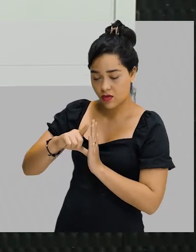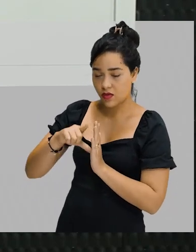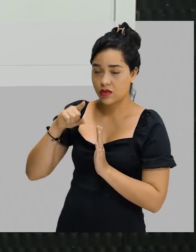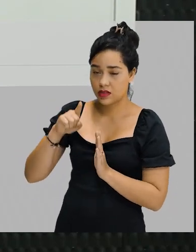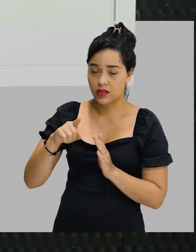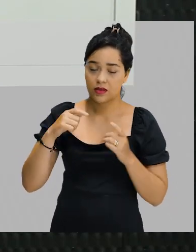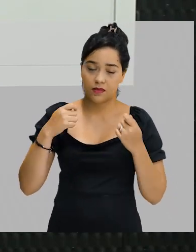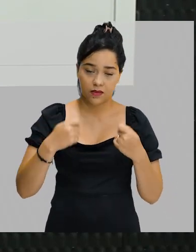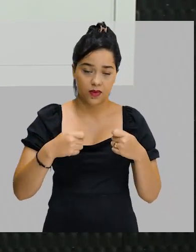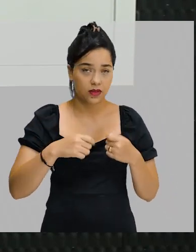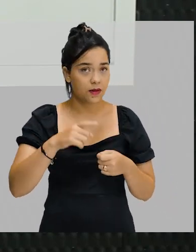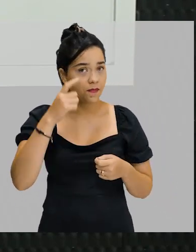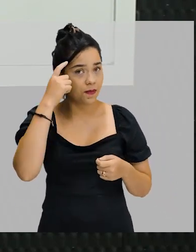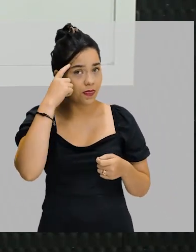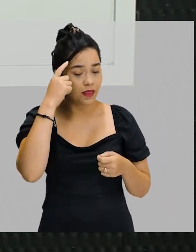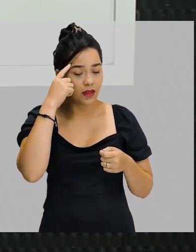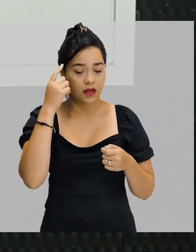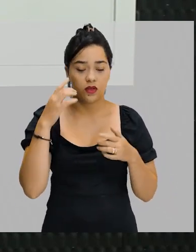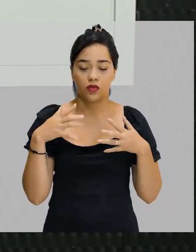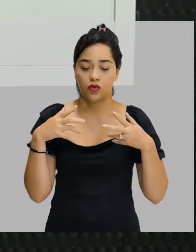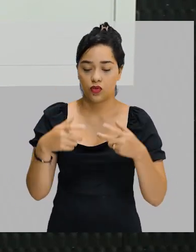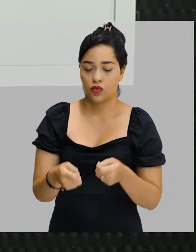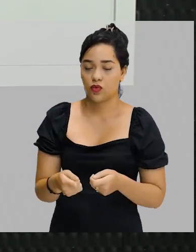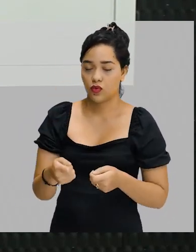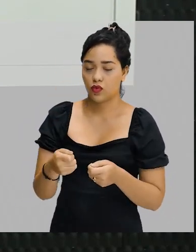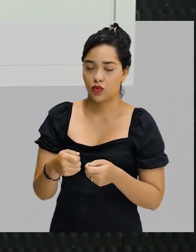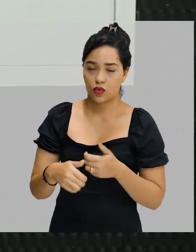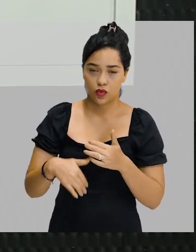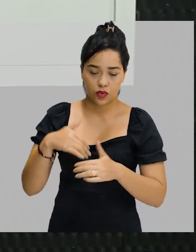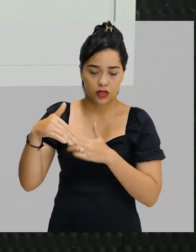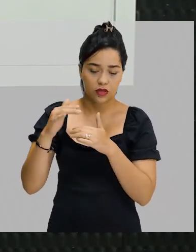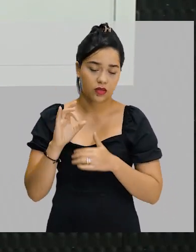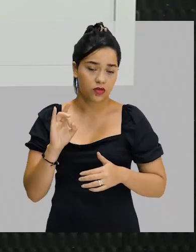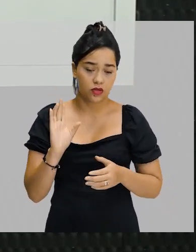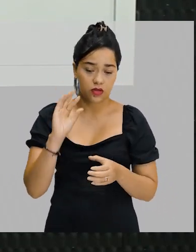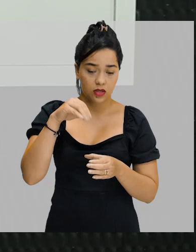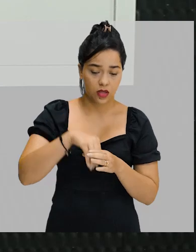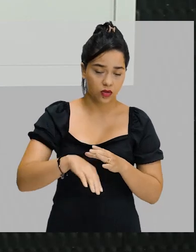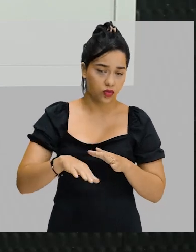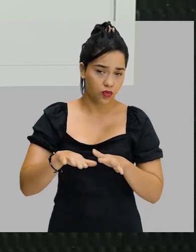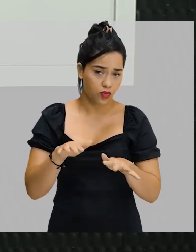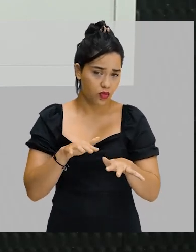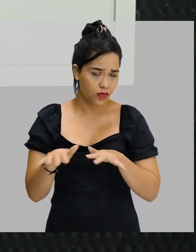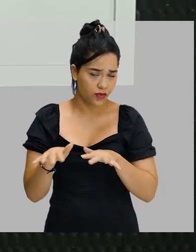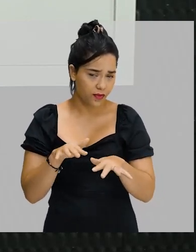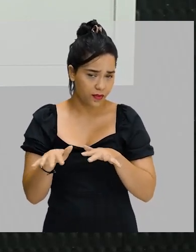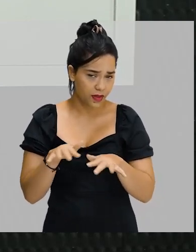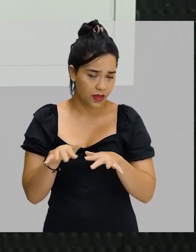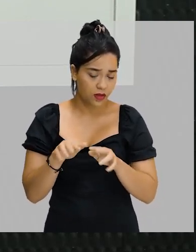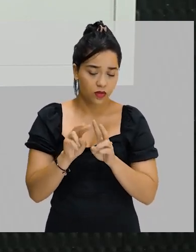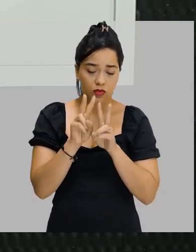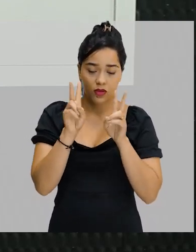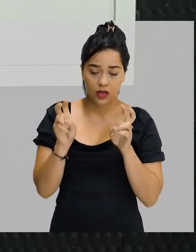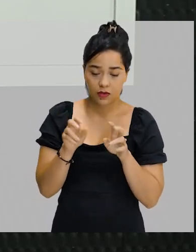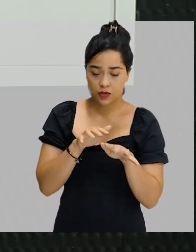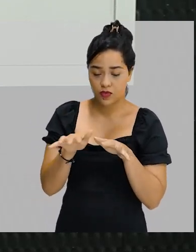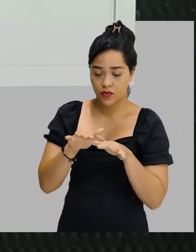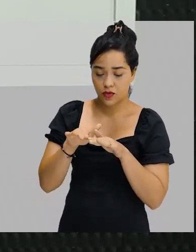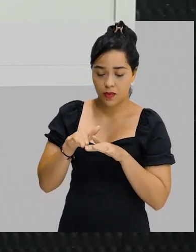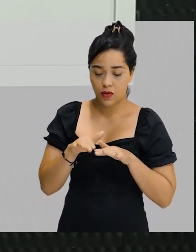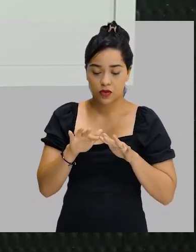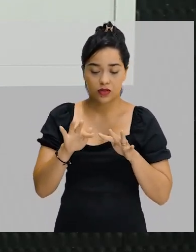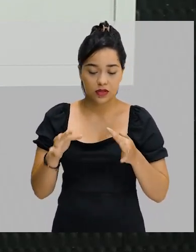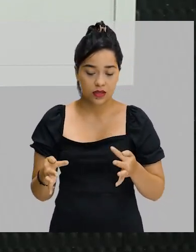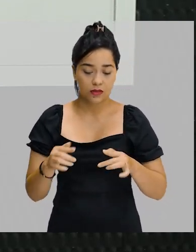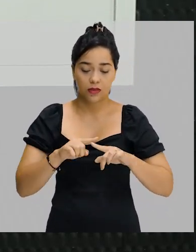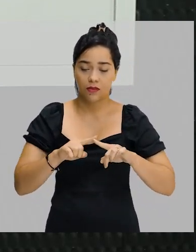aulas anteriores para poder entender todo o processo, certo? Não só dentro do movimento dentro do assunto de movimento harmônico simples,